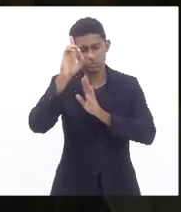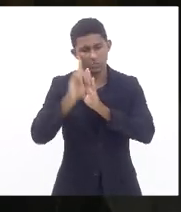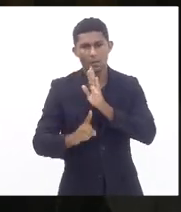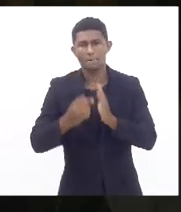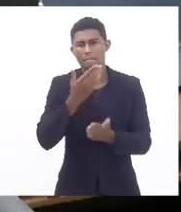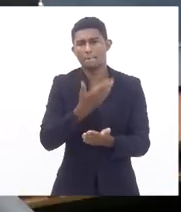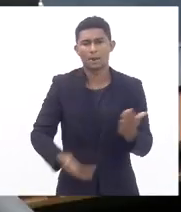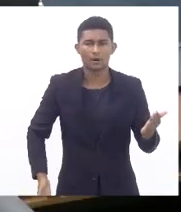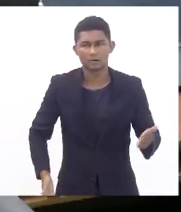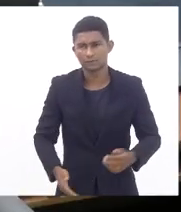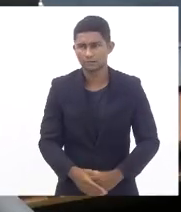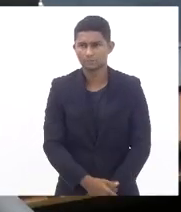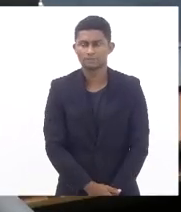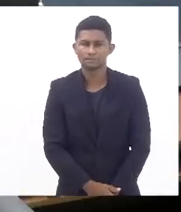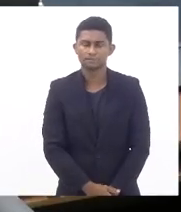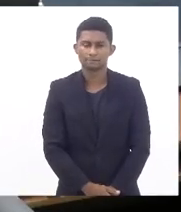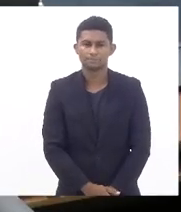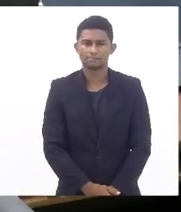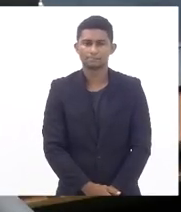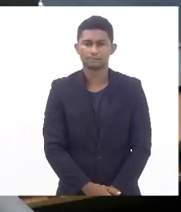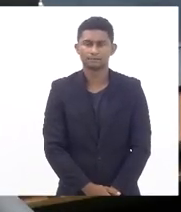básicos.